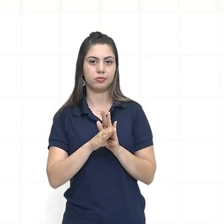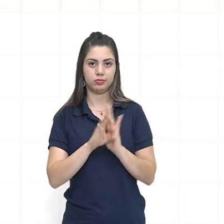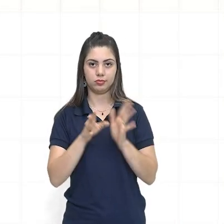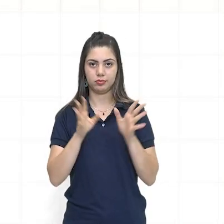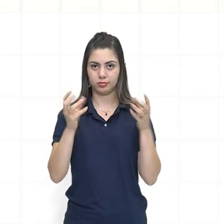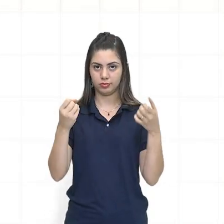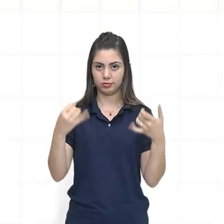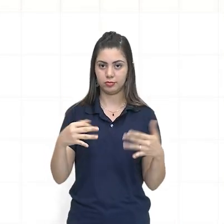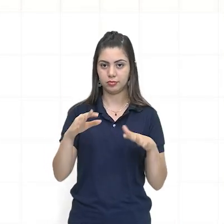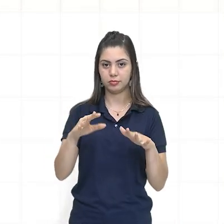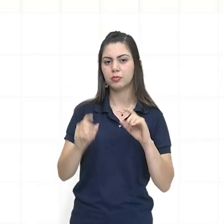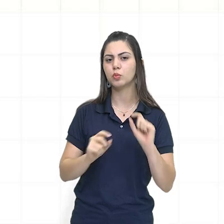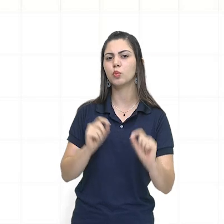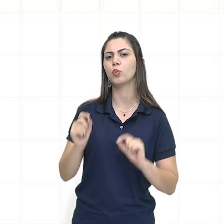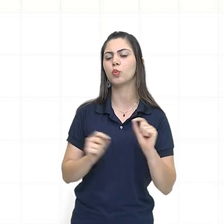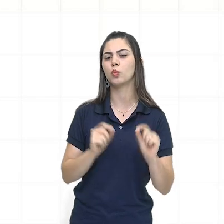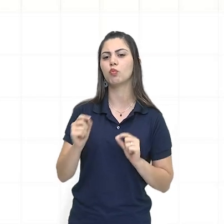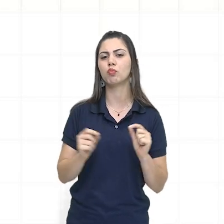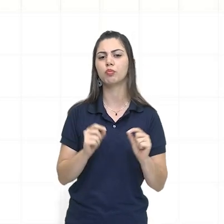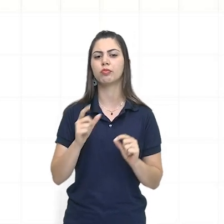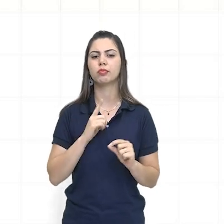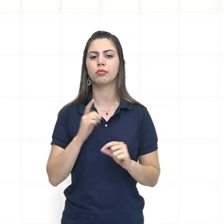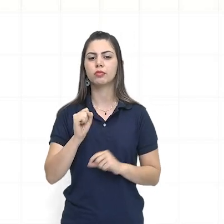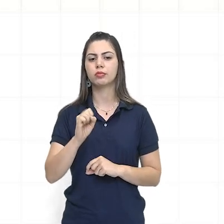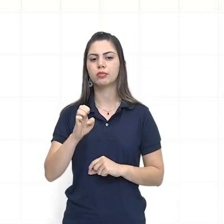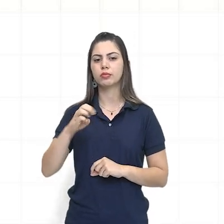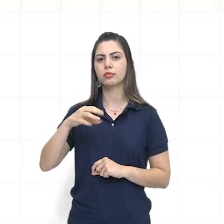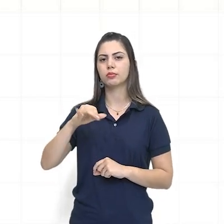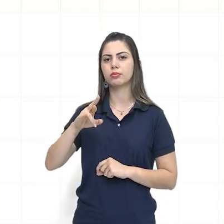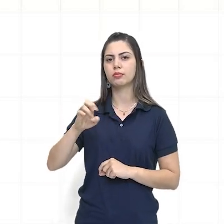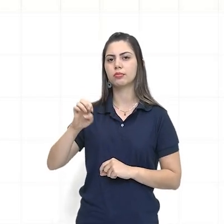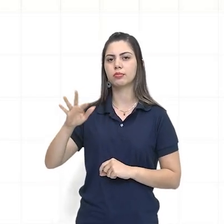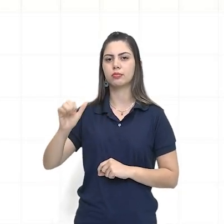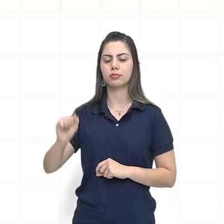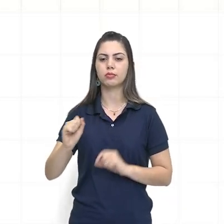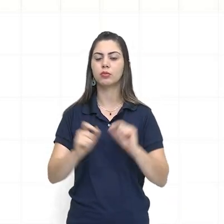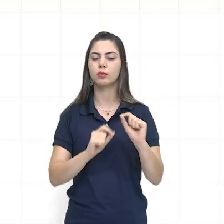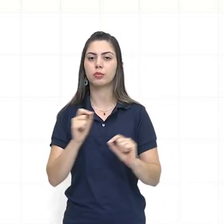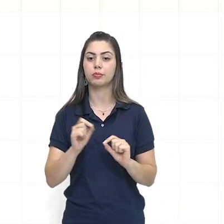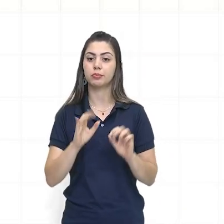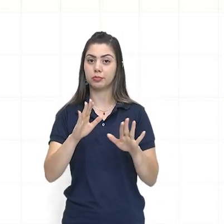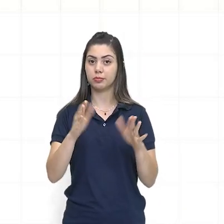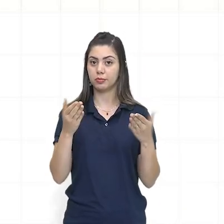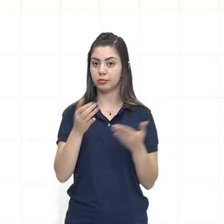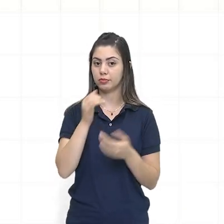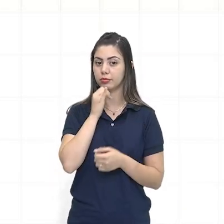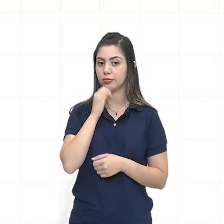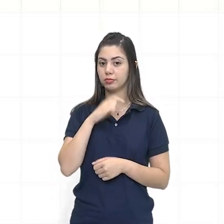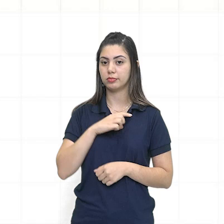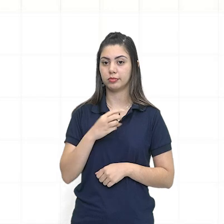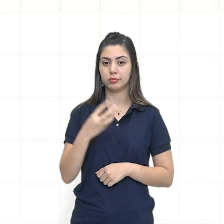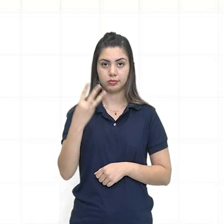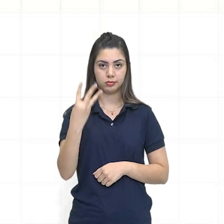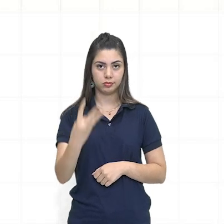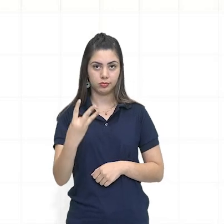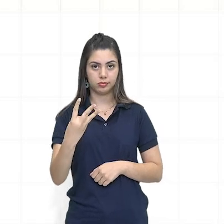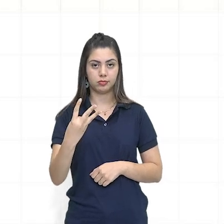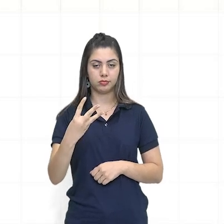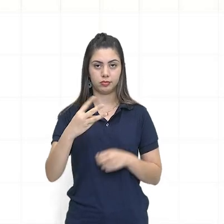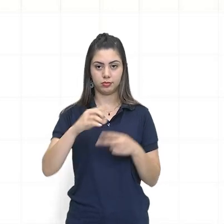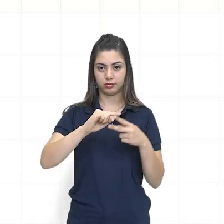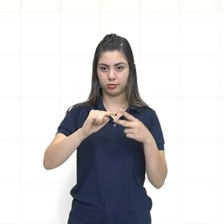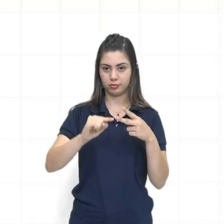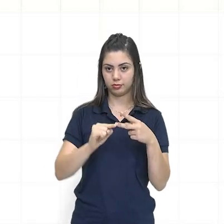verdade, o que é uma semirreta. Aqui nesse exemplo, nós temos três ângulos. Olha só,